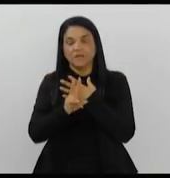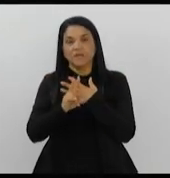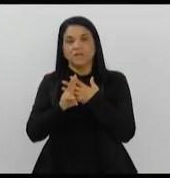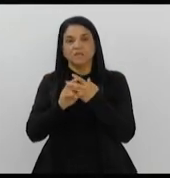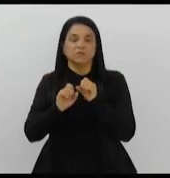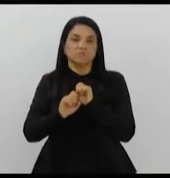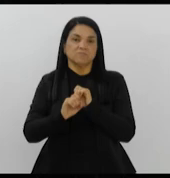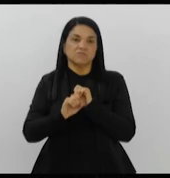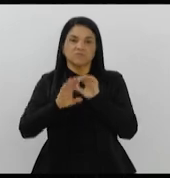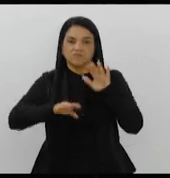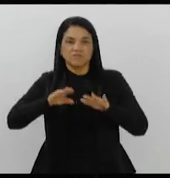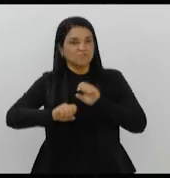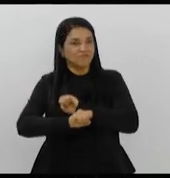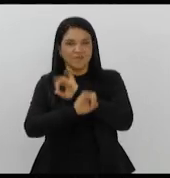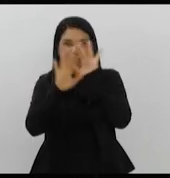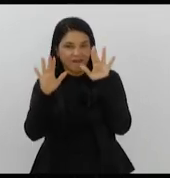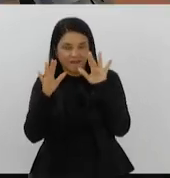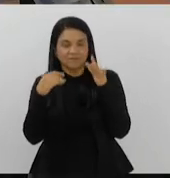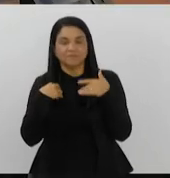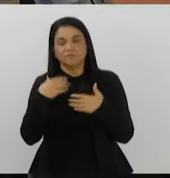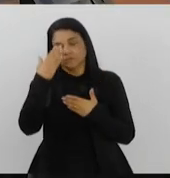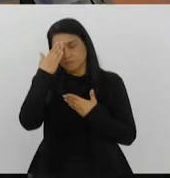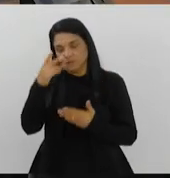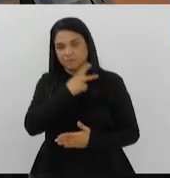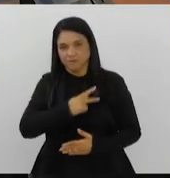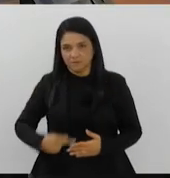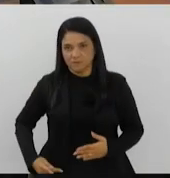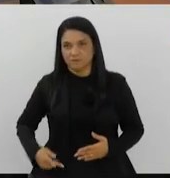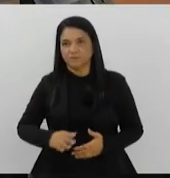muito claras. Muito obrigado, senhor presidente.